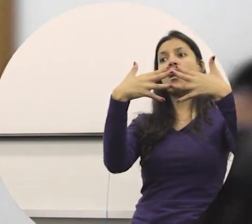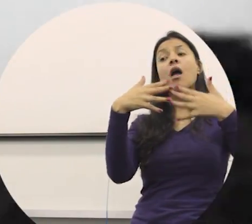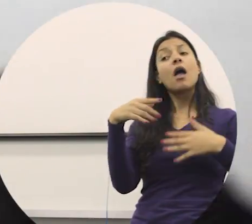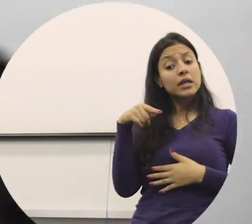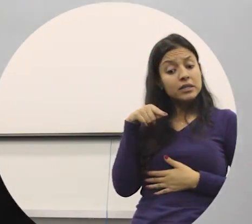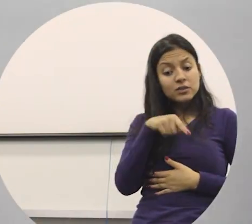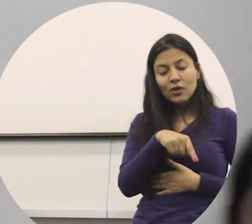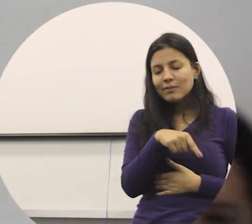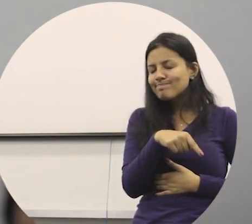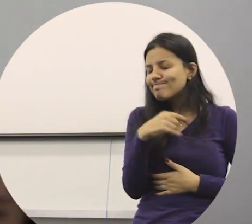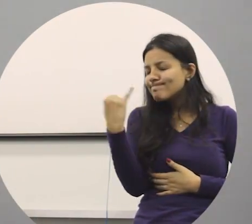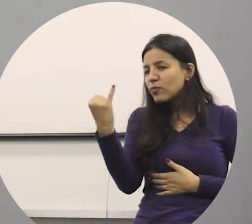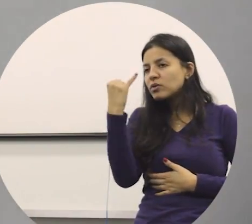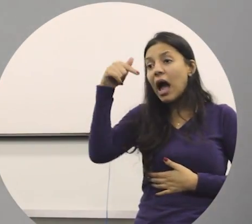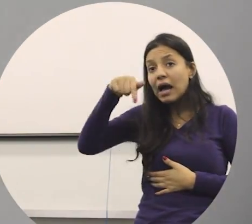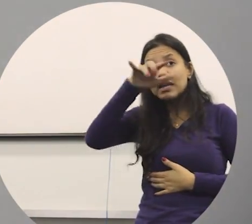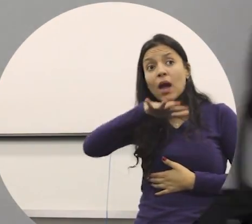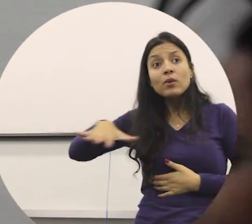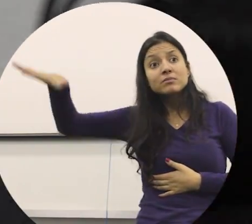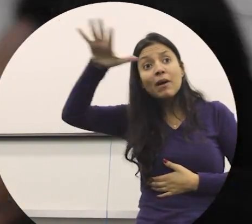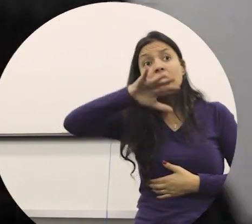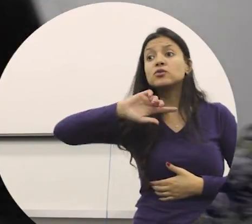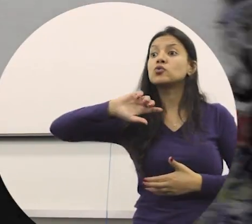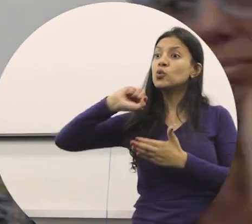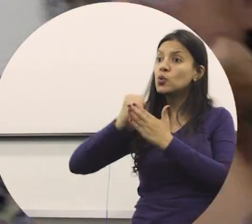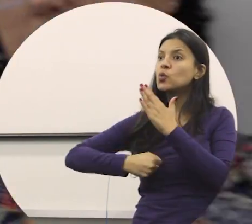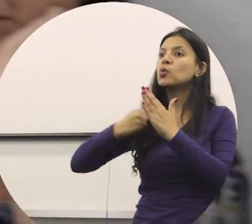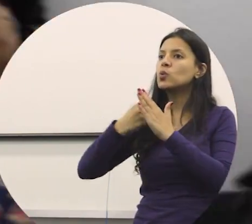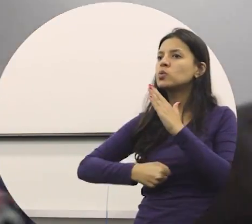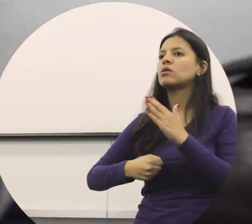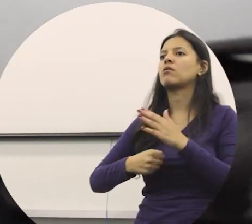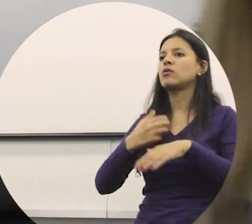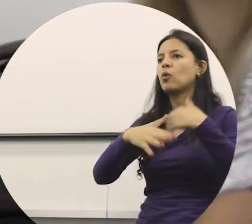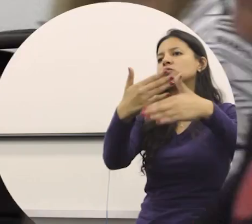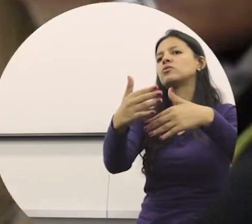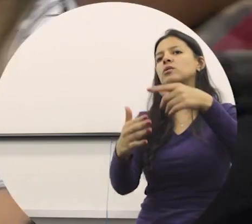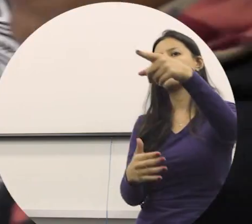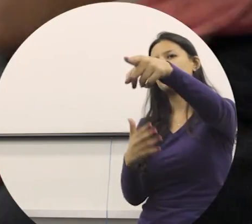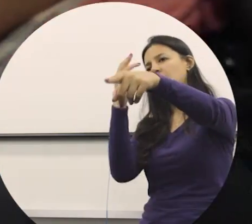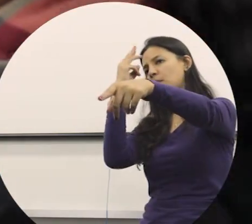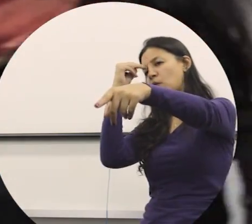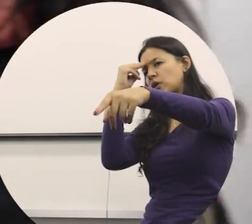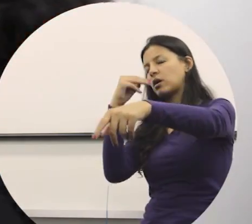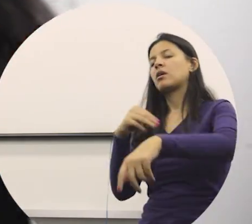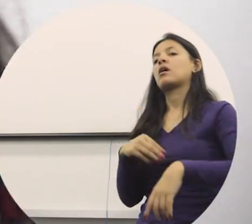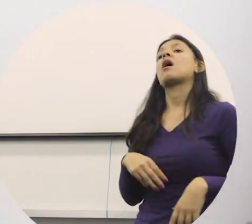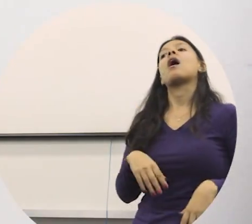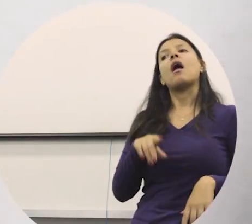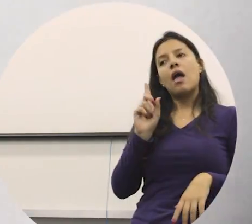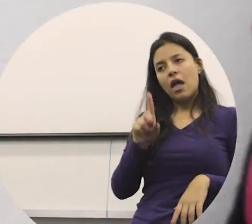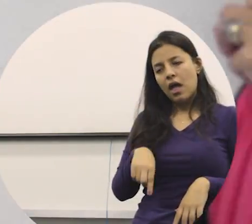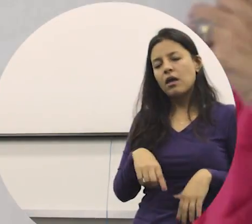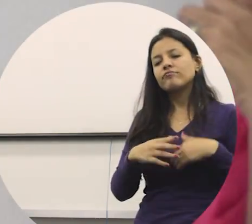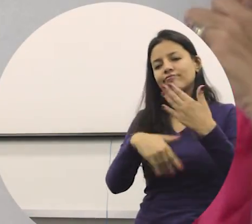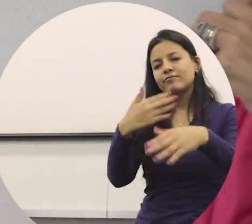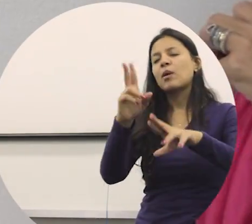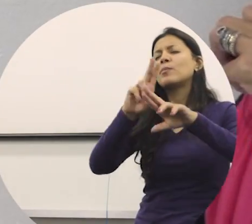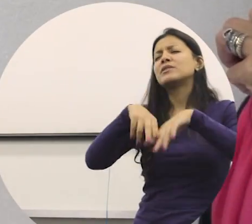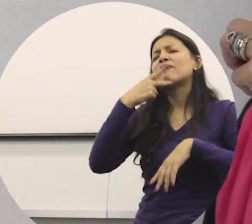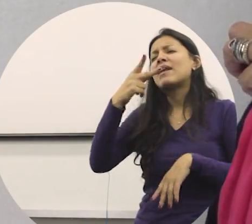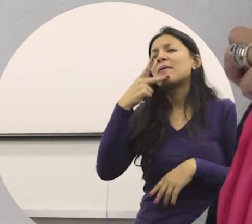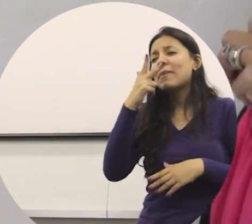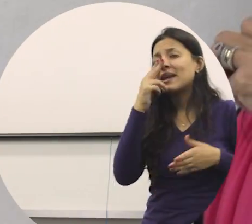vai ser o espaço da gente construir isso, essa luta. Esses são os desdobramentos, por isso quando eu falei a gente está só